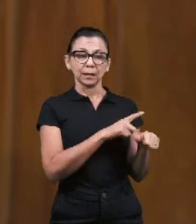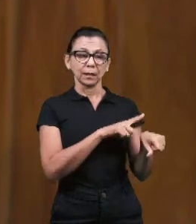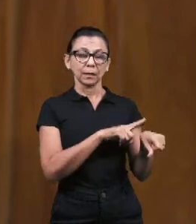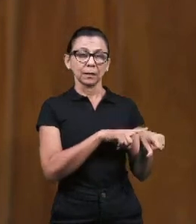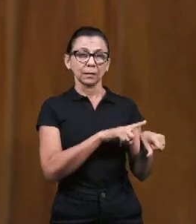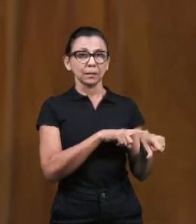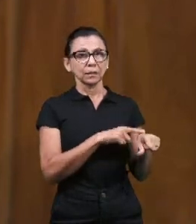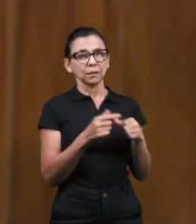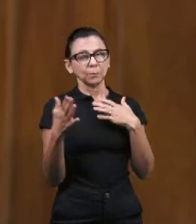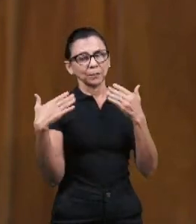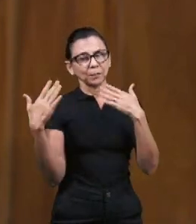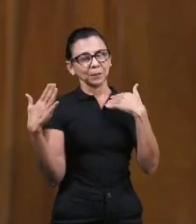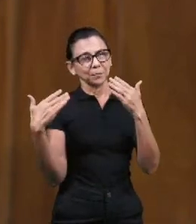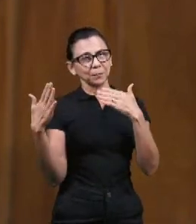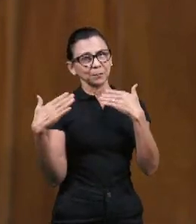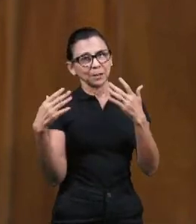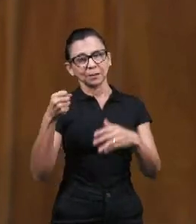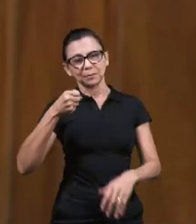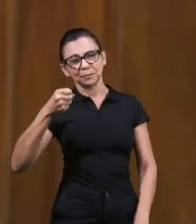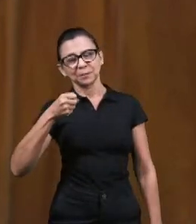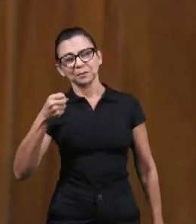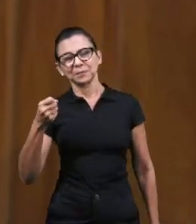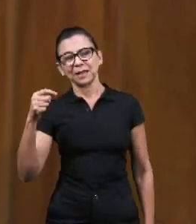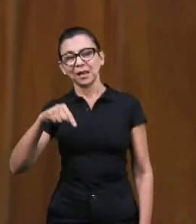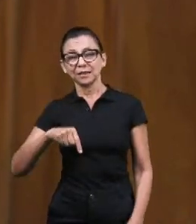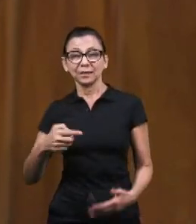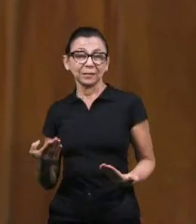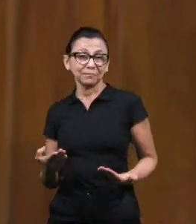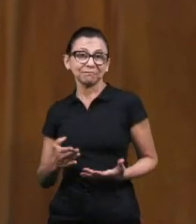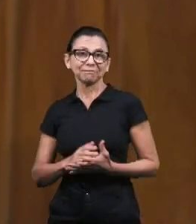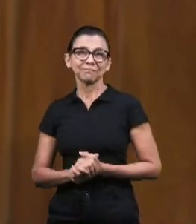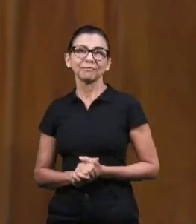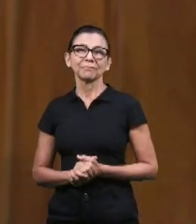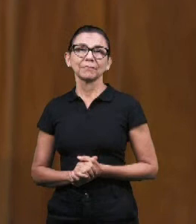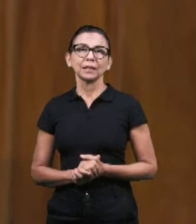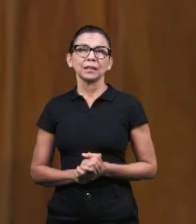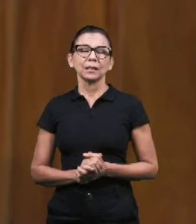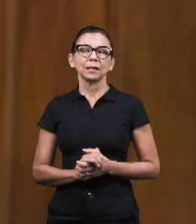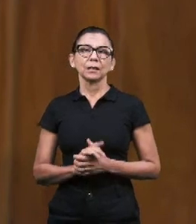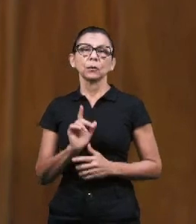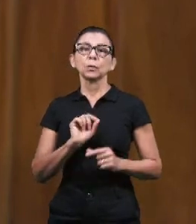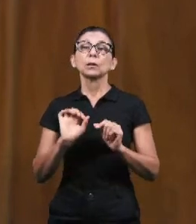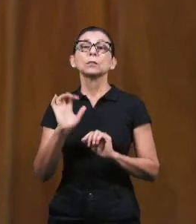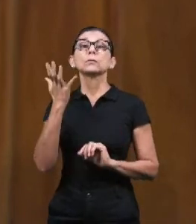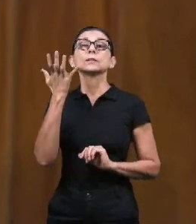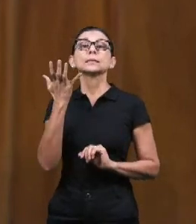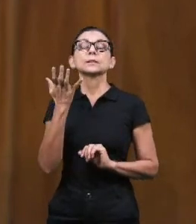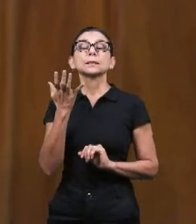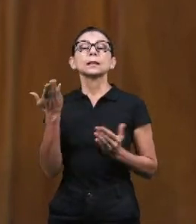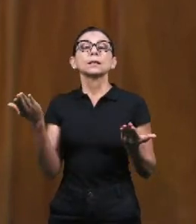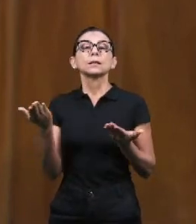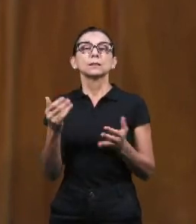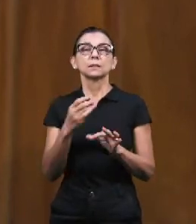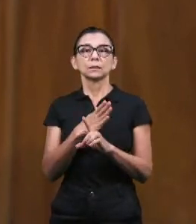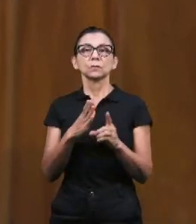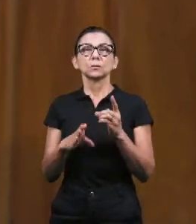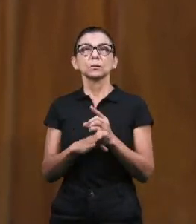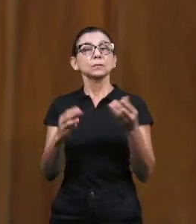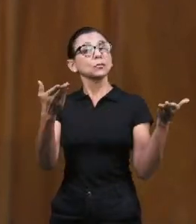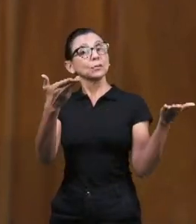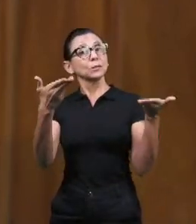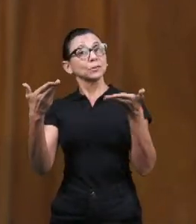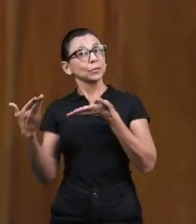agora num bate-papo, né? Numa entrevista aqui. O pastor Marcelo está nos falando a respeito de o que vai acontecer no culto, e nós te convidamos para que